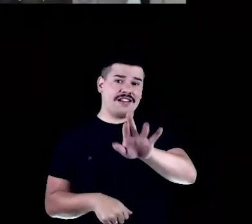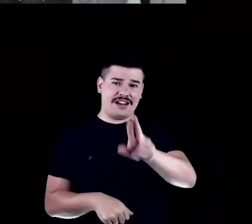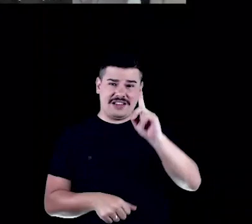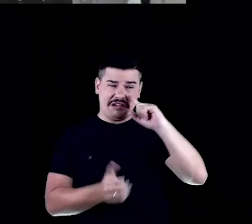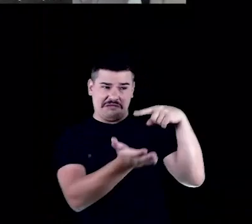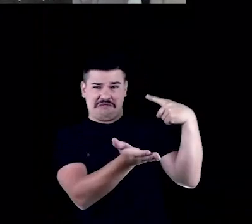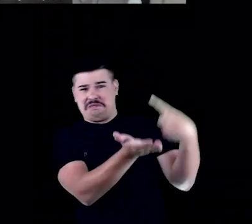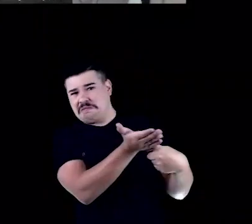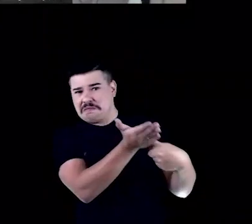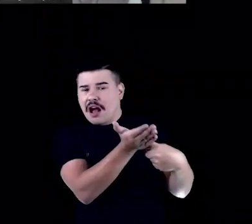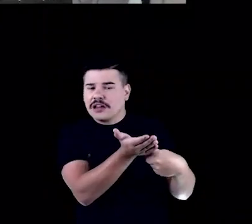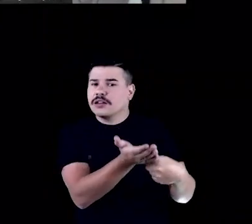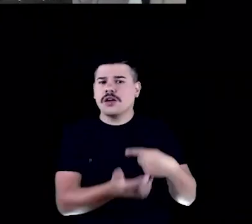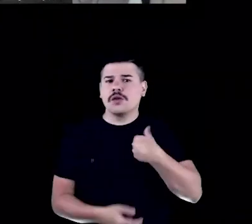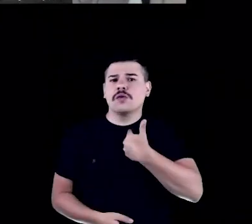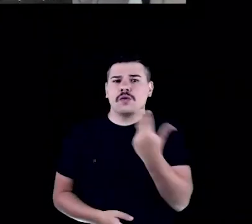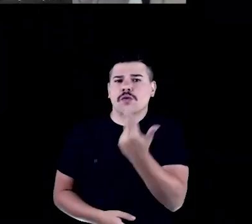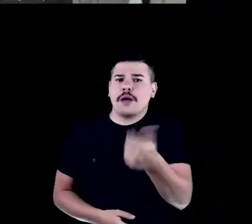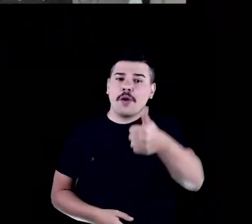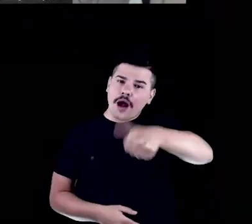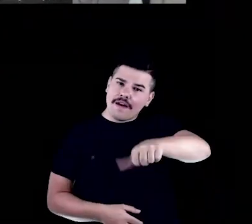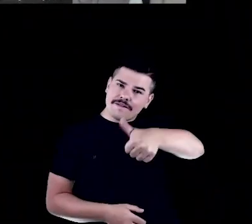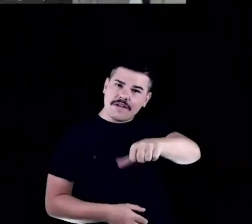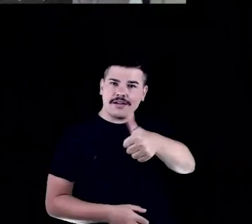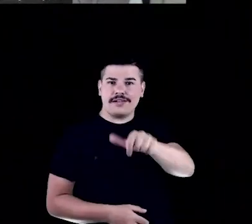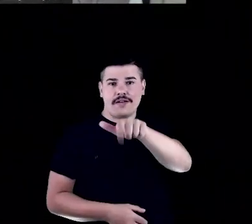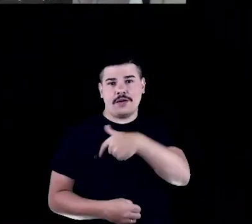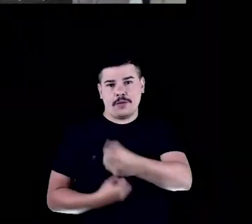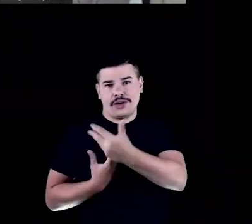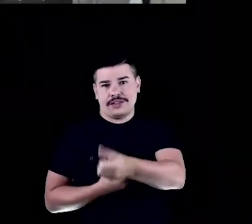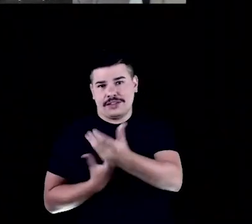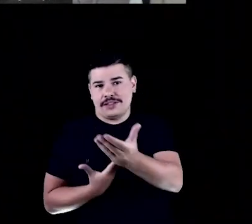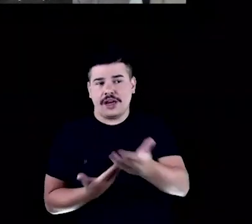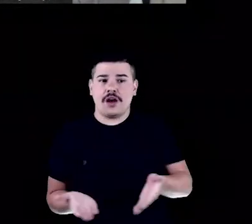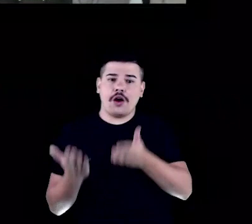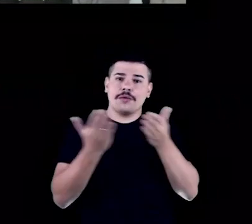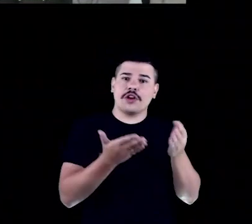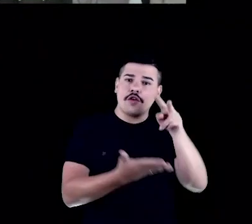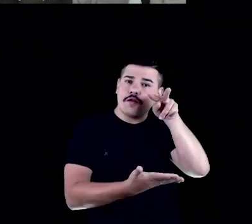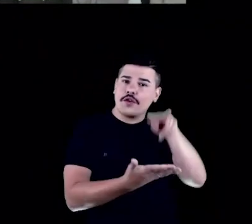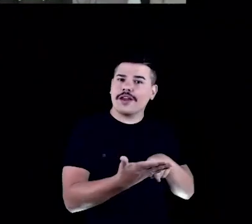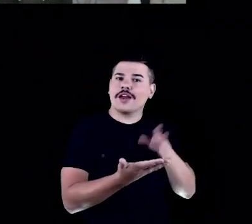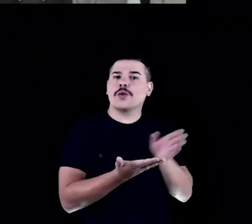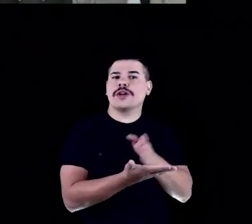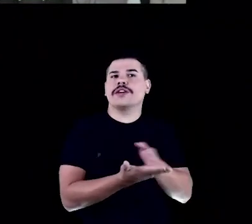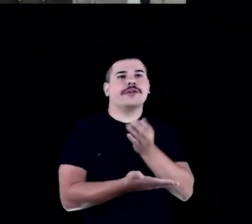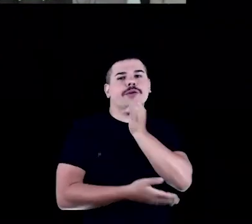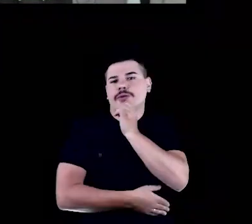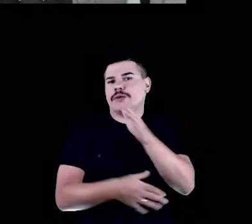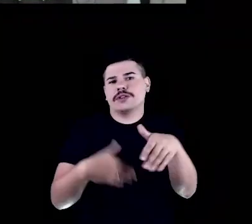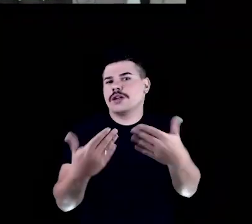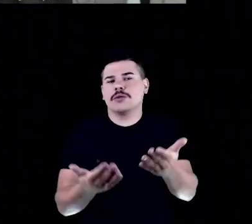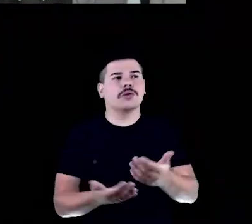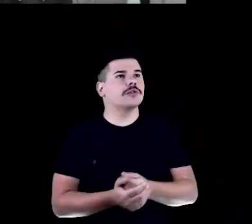parte do pacto. Eu não posso avaliar a poesia de vocês da mesma maneira como eu vou ler o